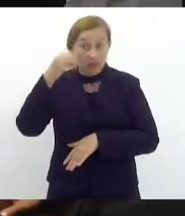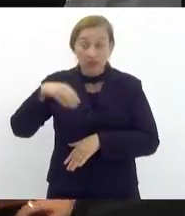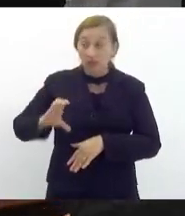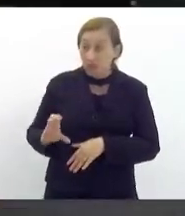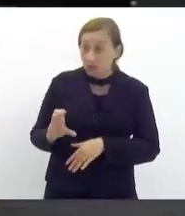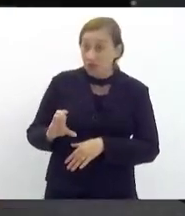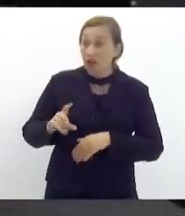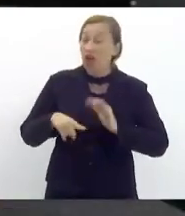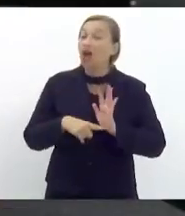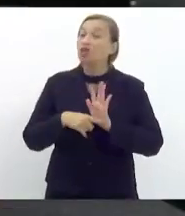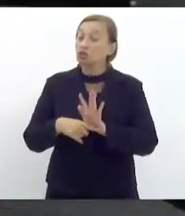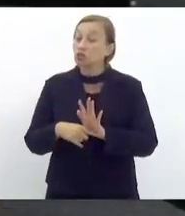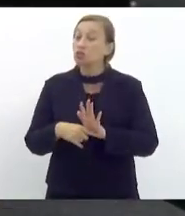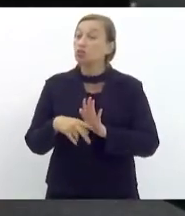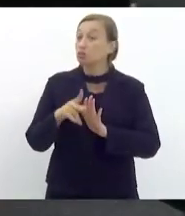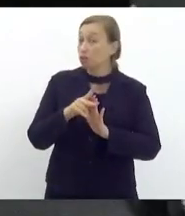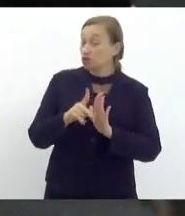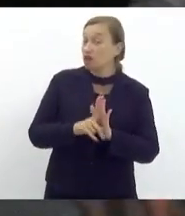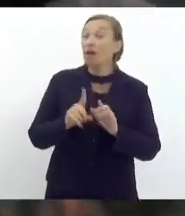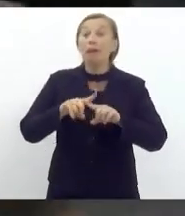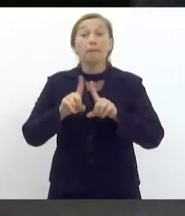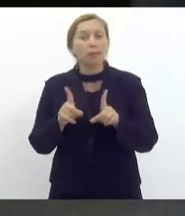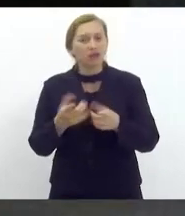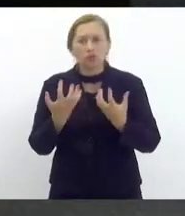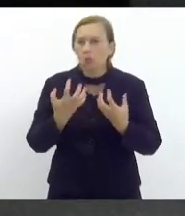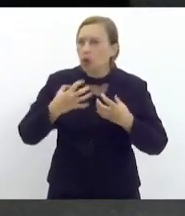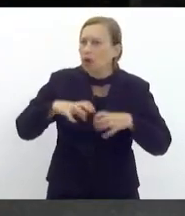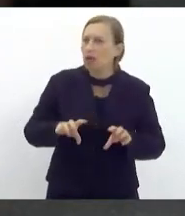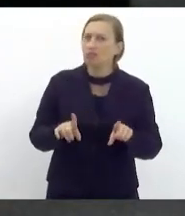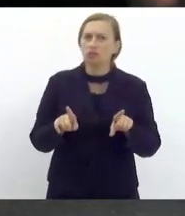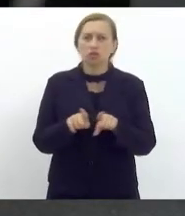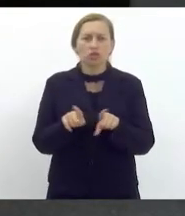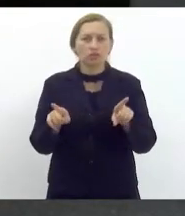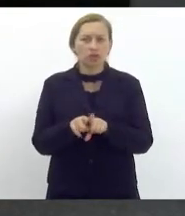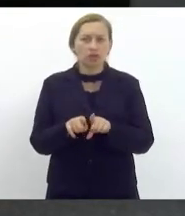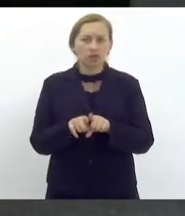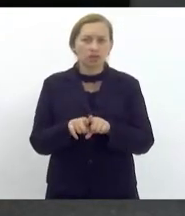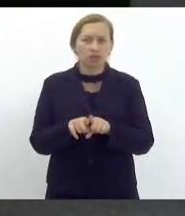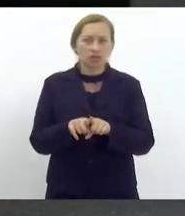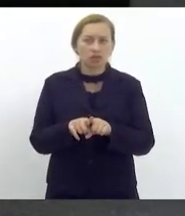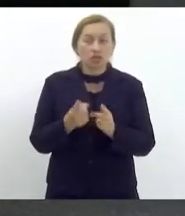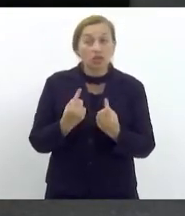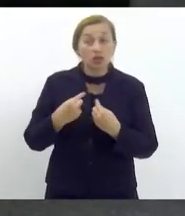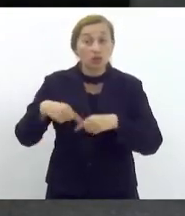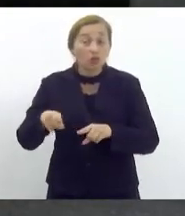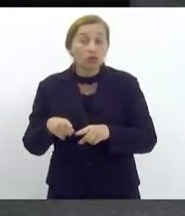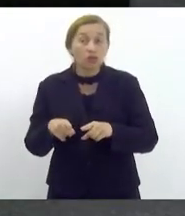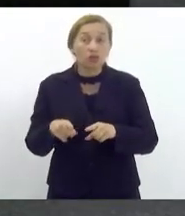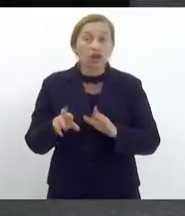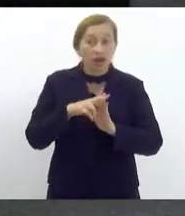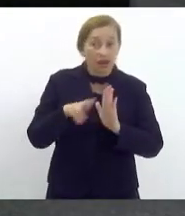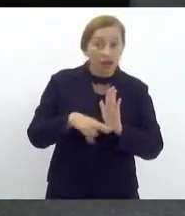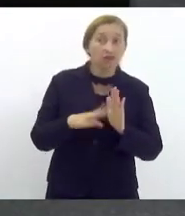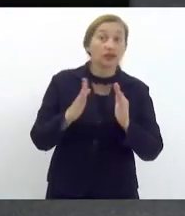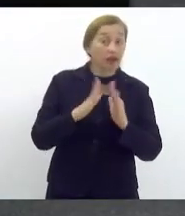contribui para o projeto mas nós não queremos também mas atropelar o Regimento